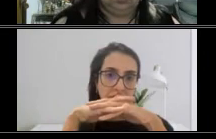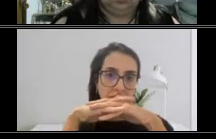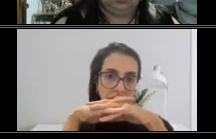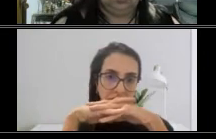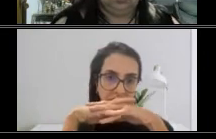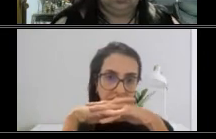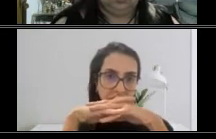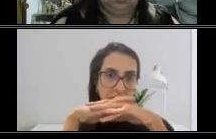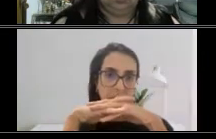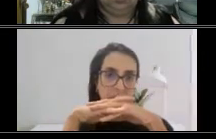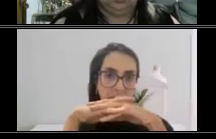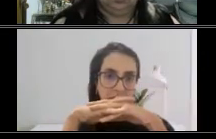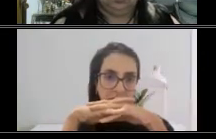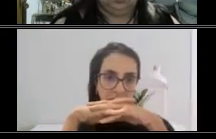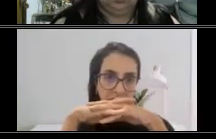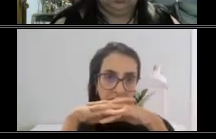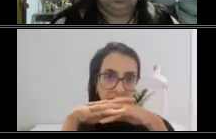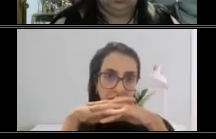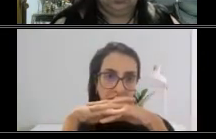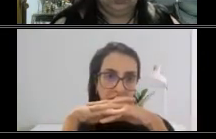e aprendizado.